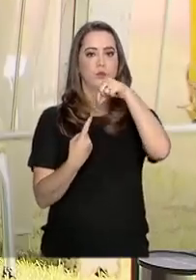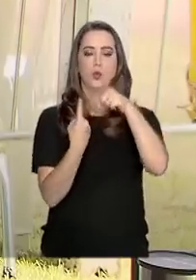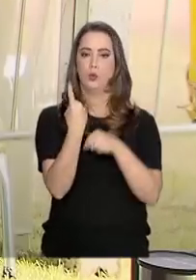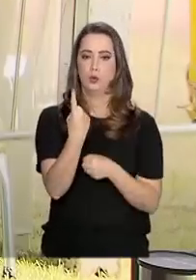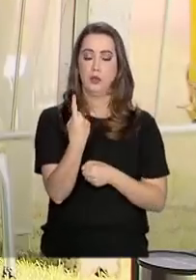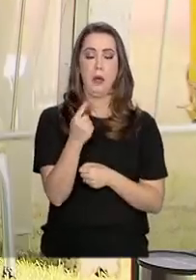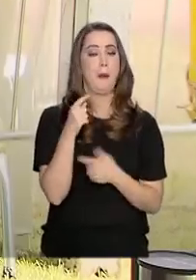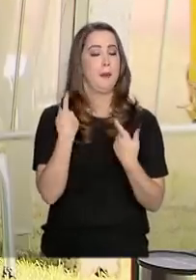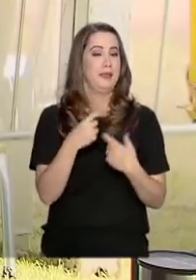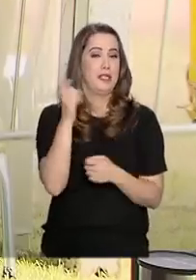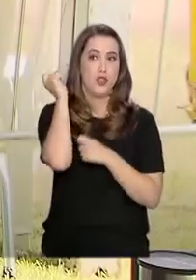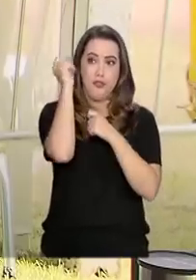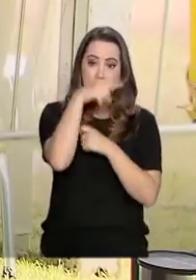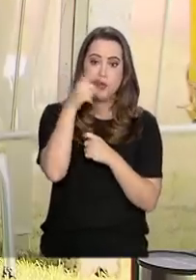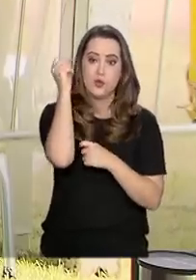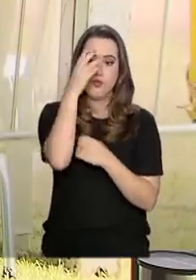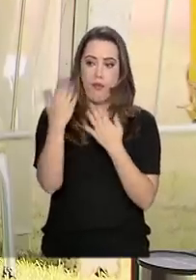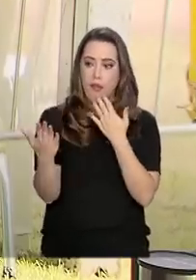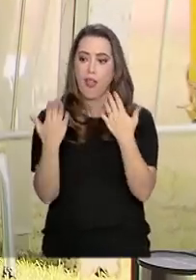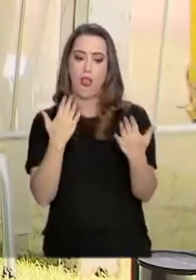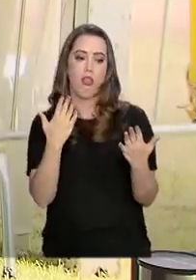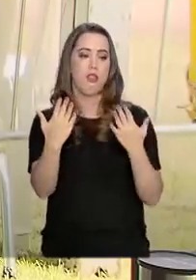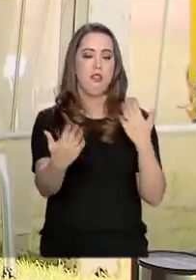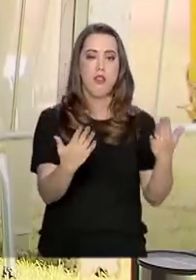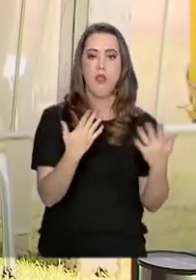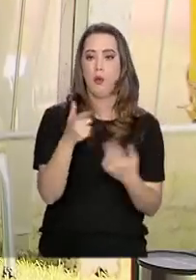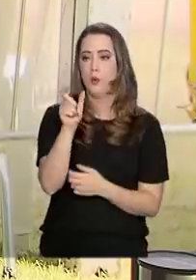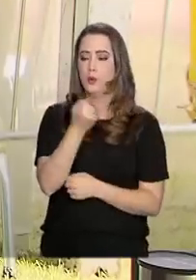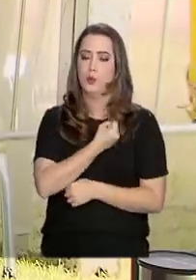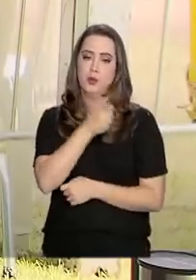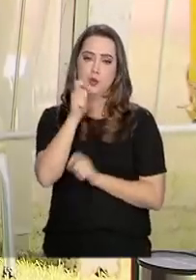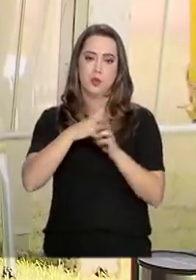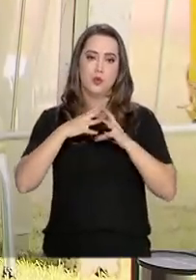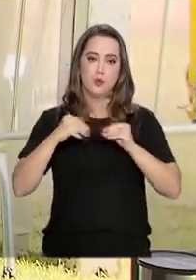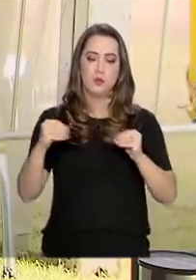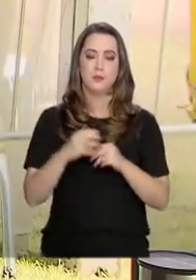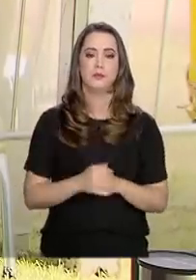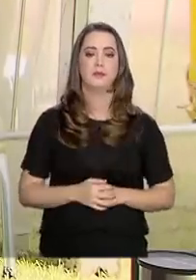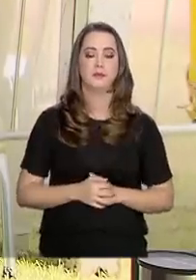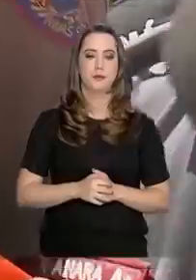única, para que não fique tão difícil essa contabilidade sobre os desaparecidos. Vamos ver.